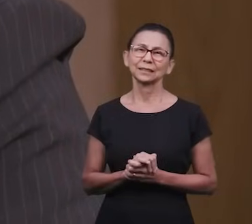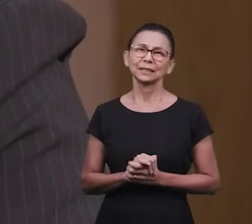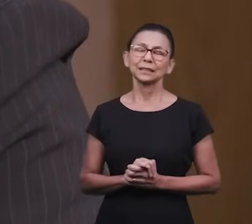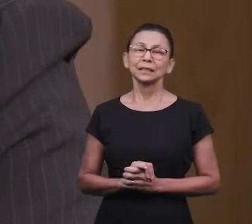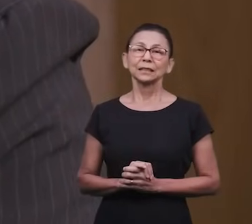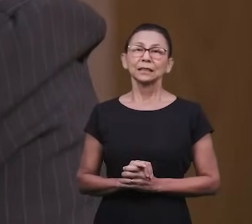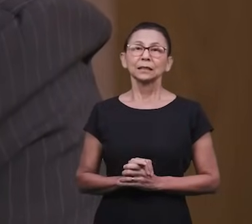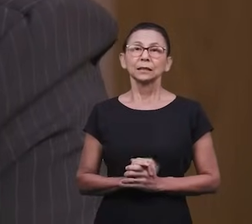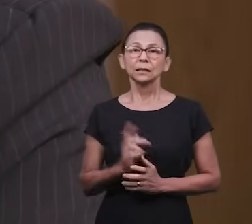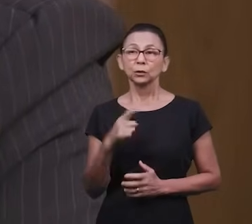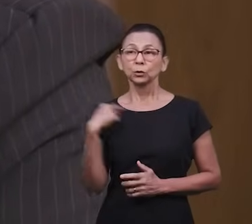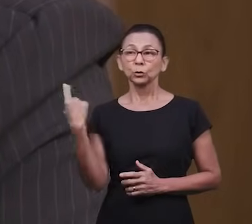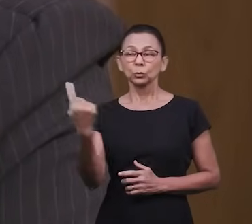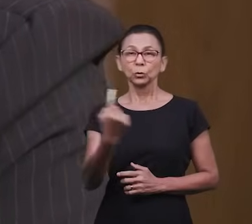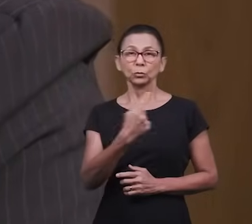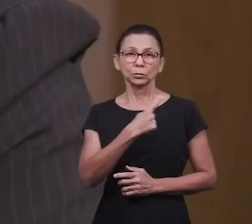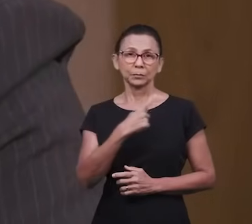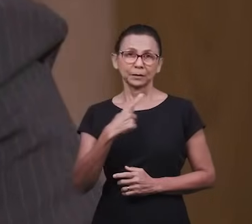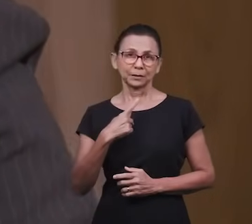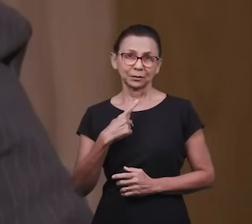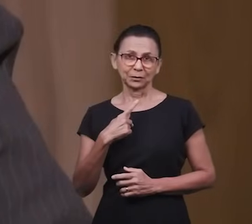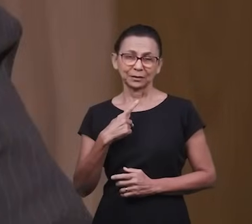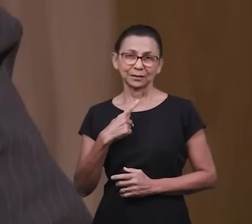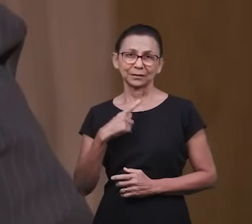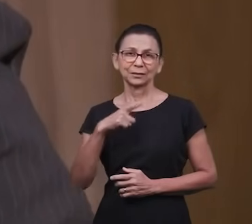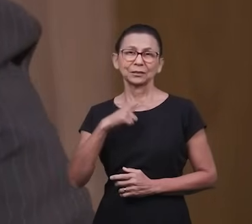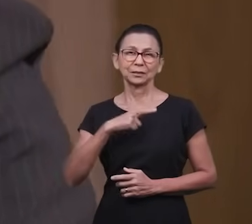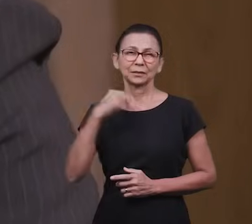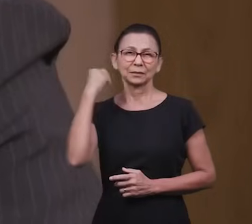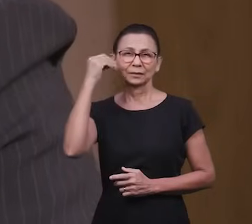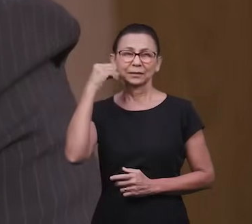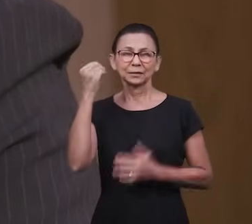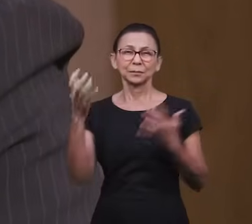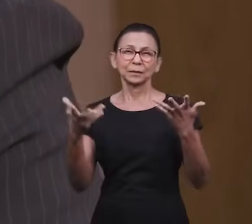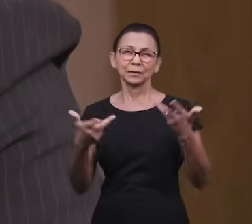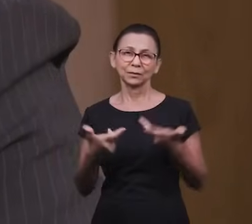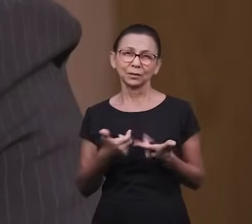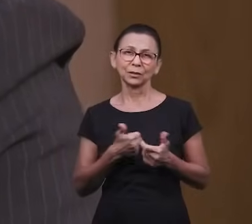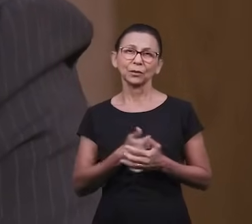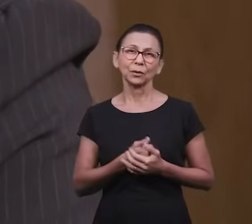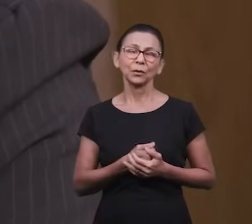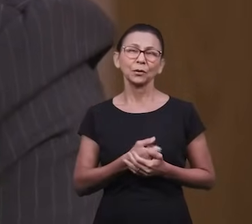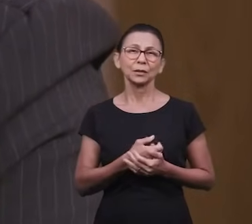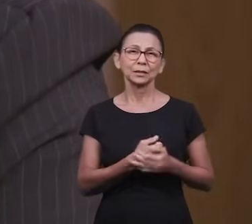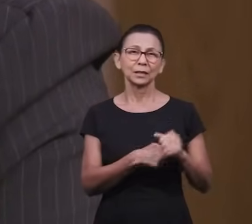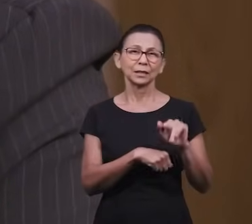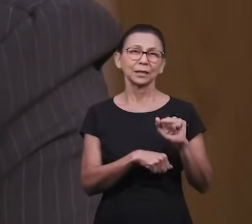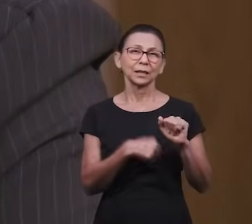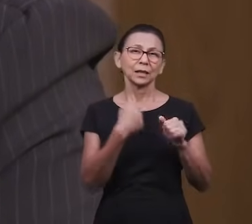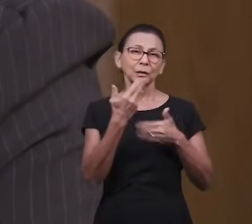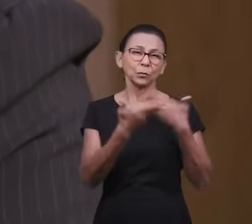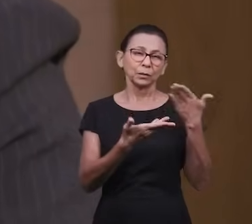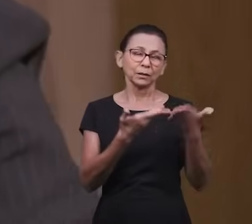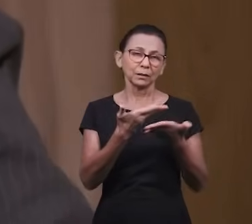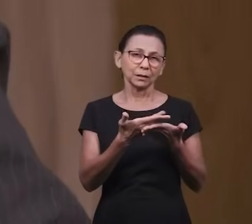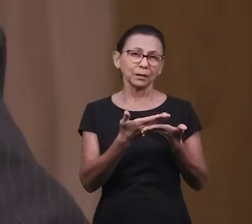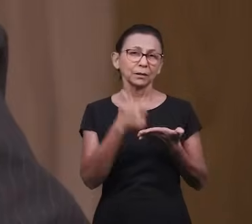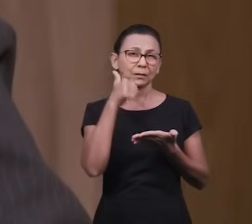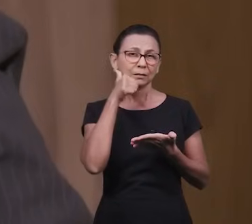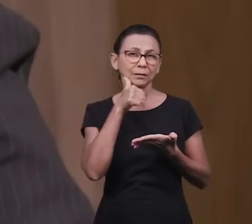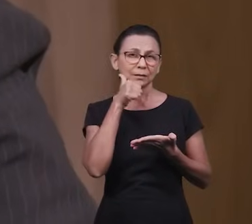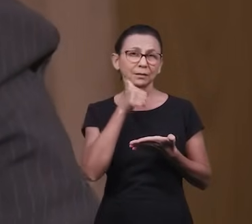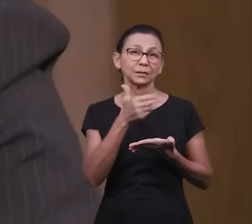porque todos nós tivemos experiências maravilhosas, né, no atendimento com ela, com palavras